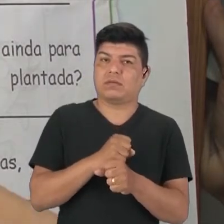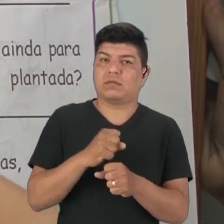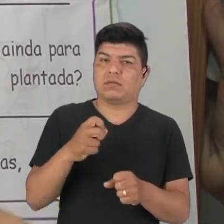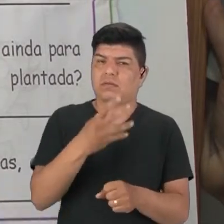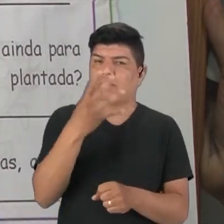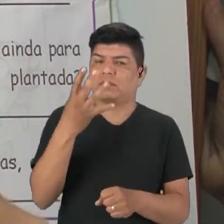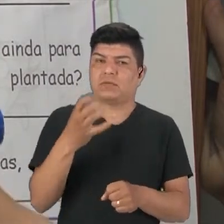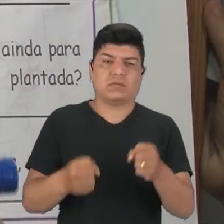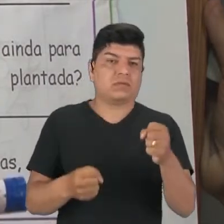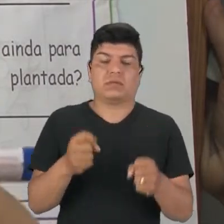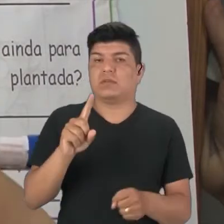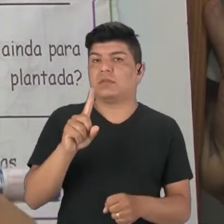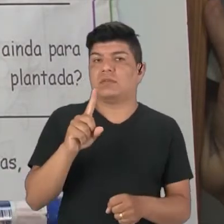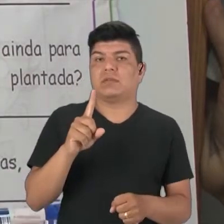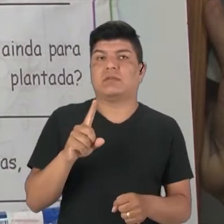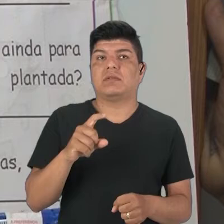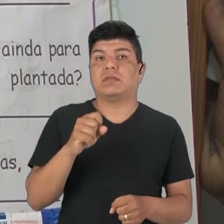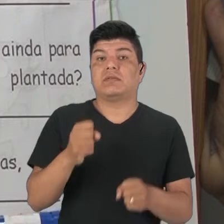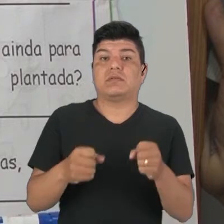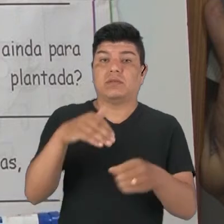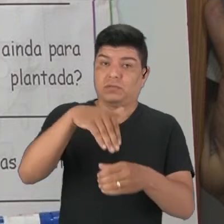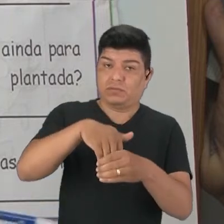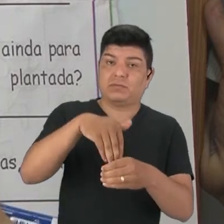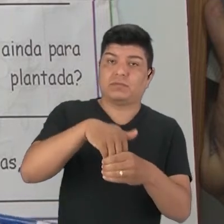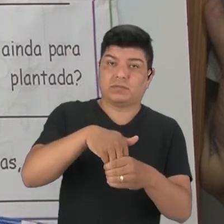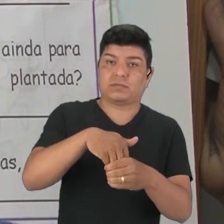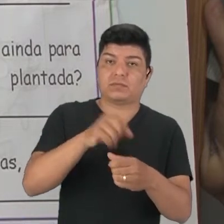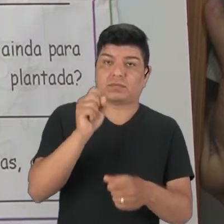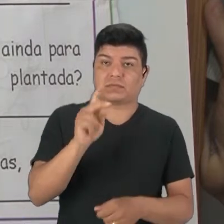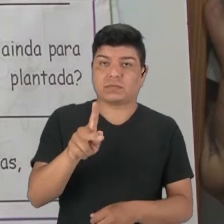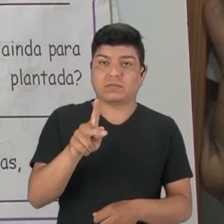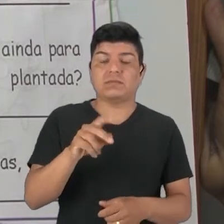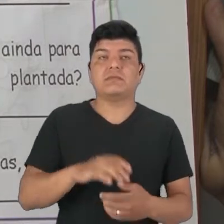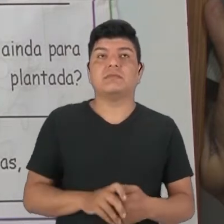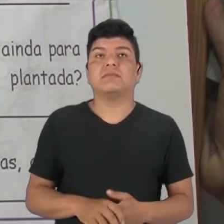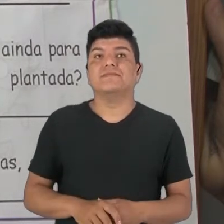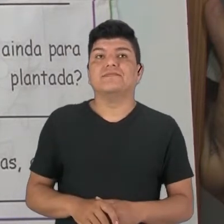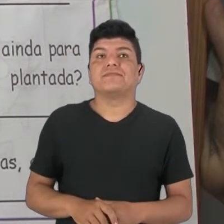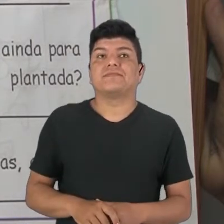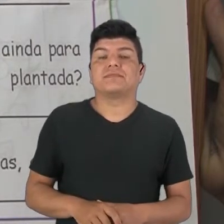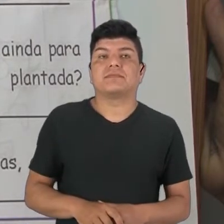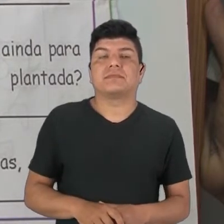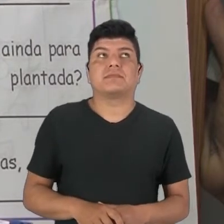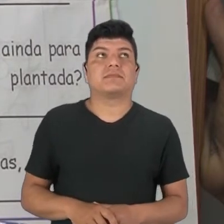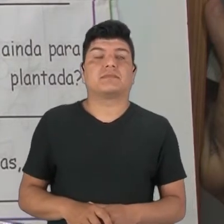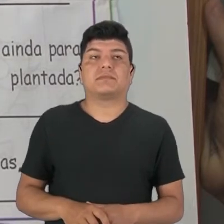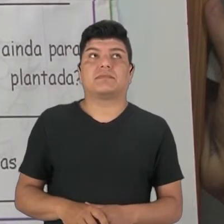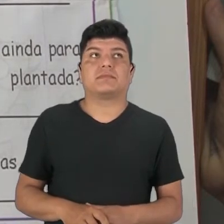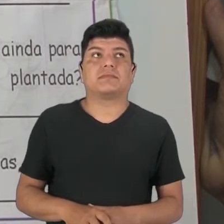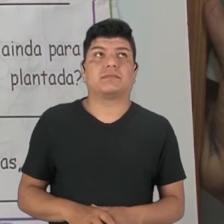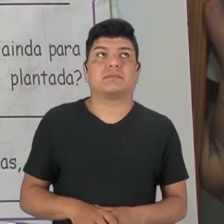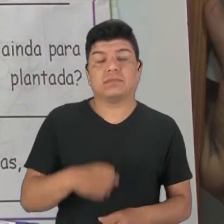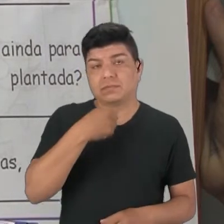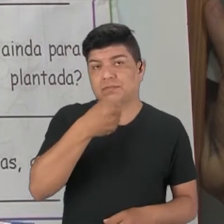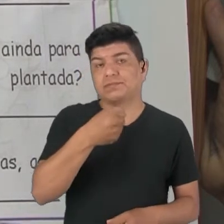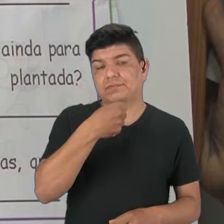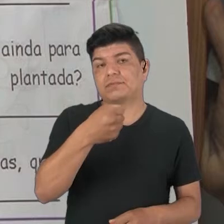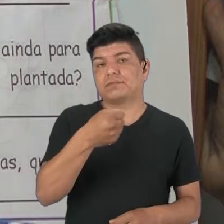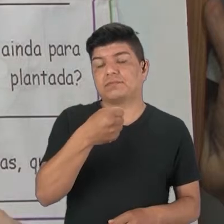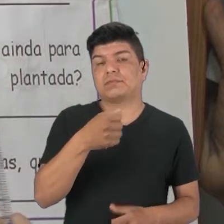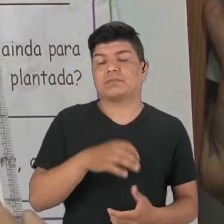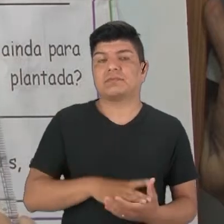que aqui mostra o quantitativo de voto, ok? Que é exatamente, ó, voto não, no caso foram entrevistados,